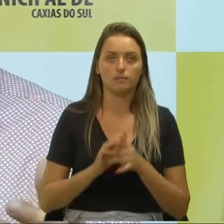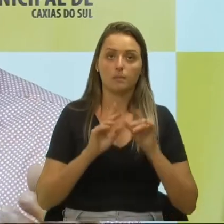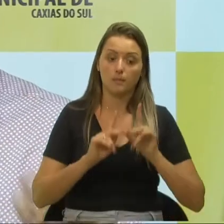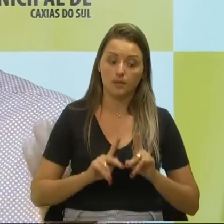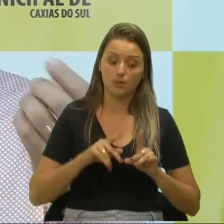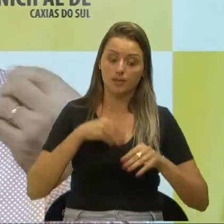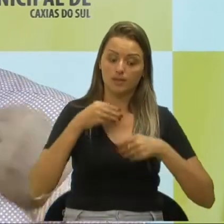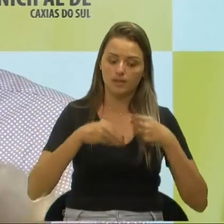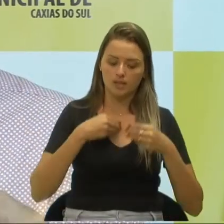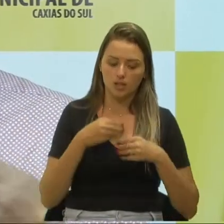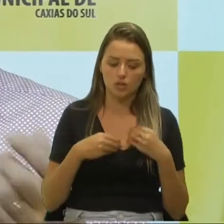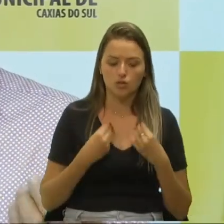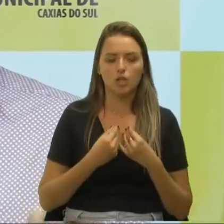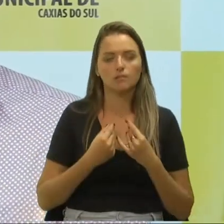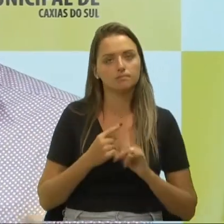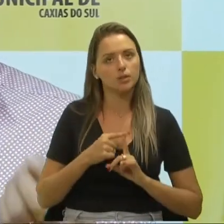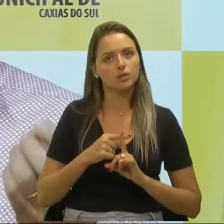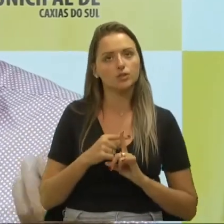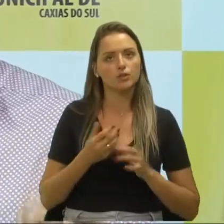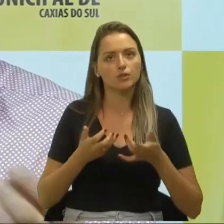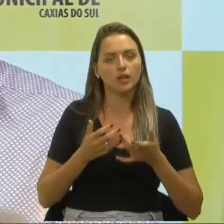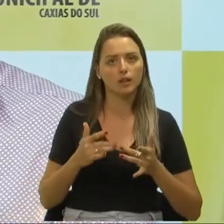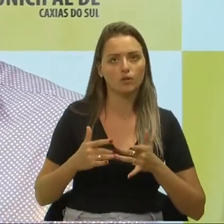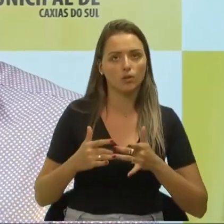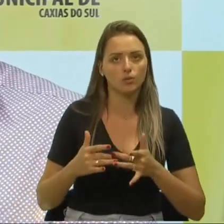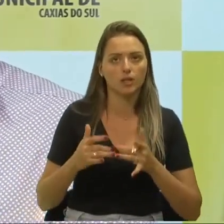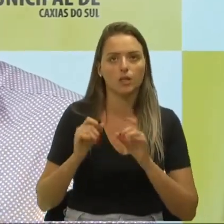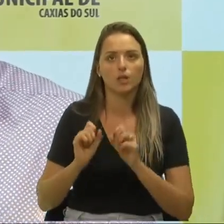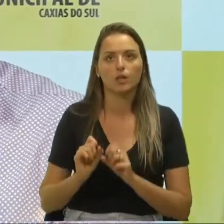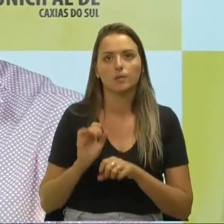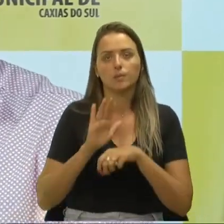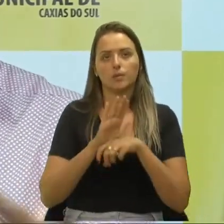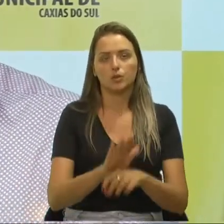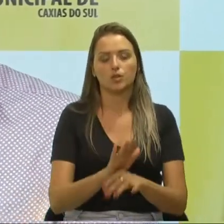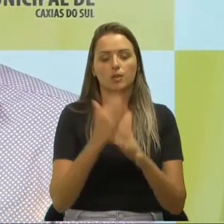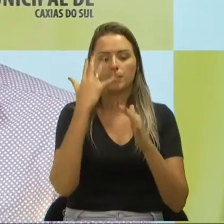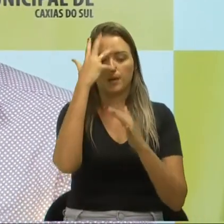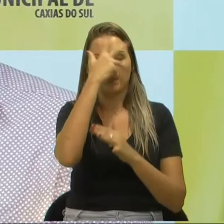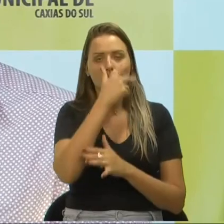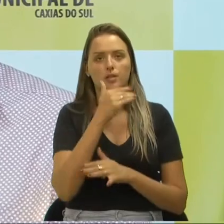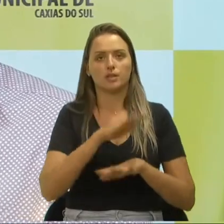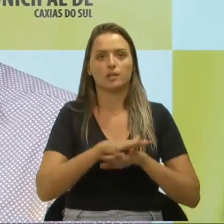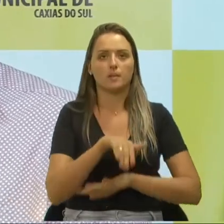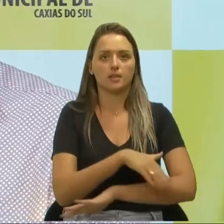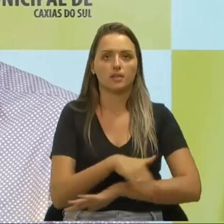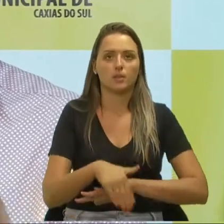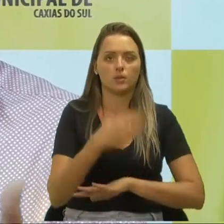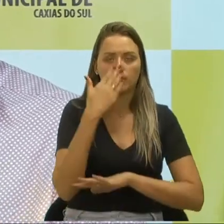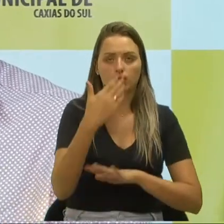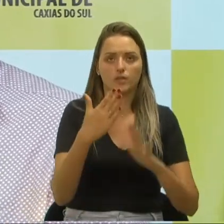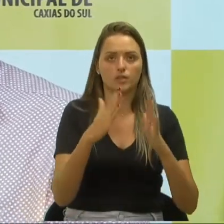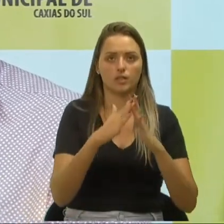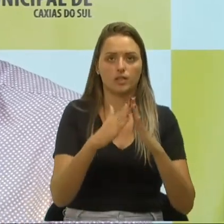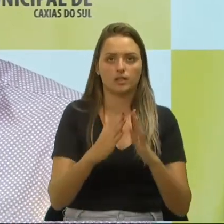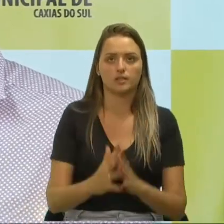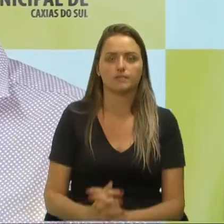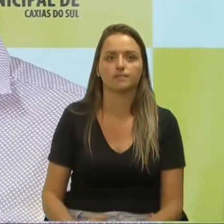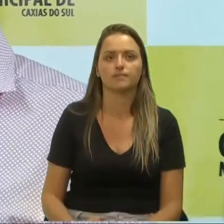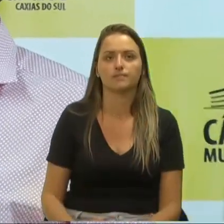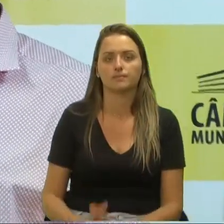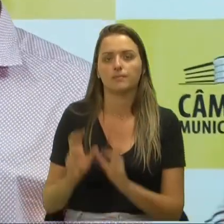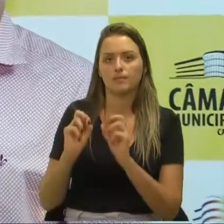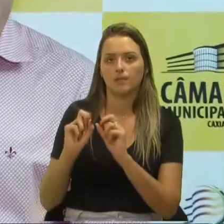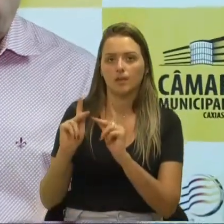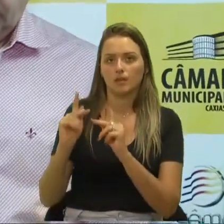se sentir apto voluntariamente a contribuir para o embelezamento e a melhorar a rua da sua, do local onde mora.